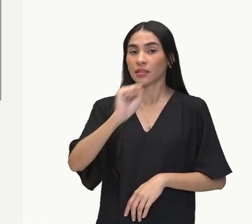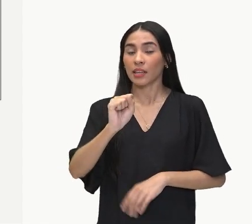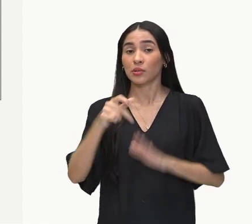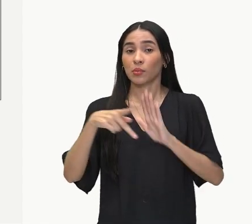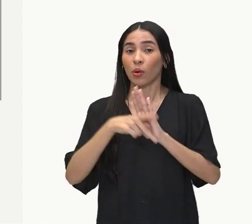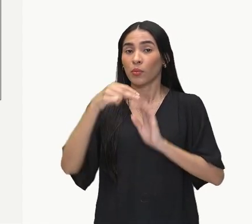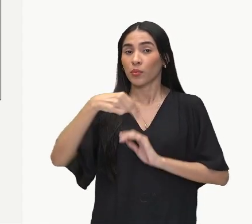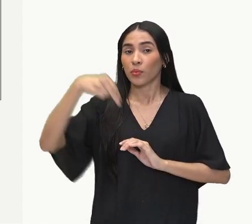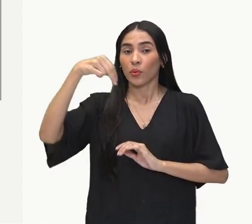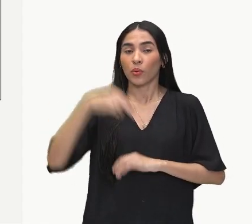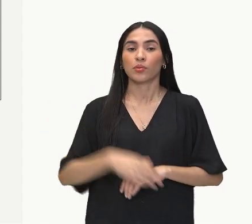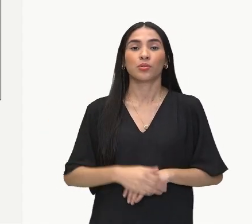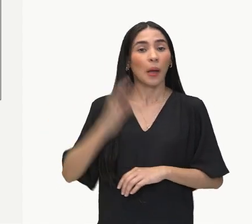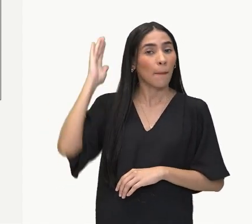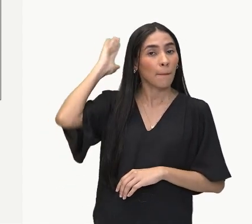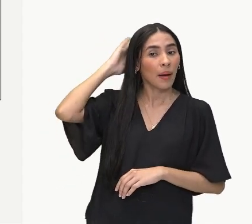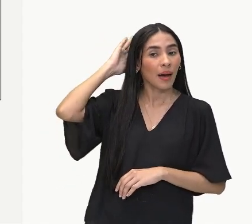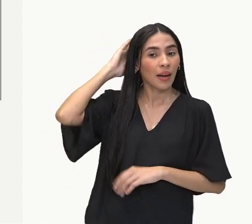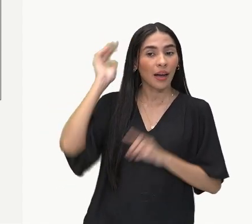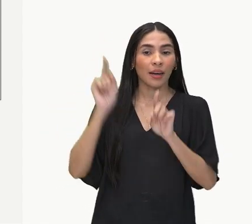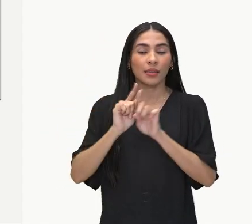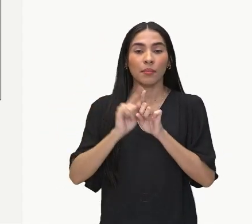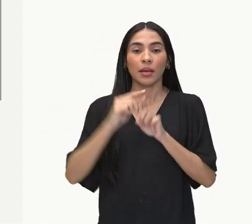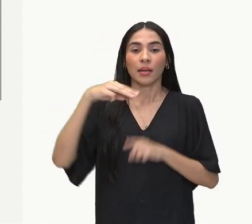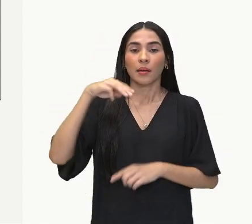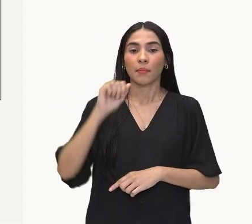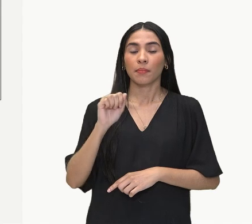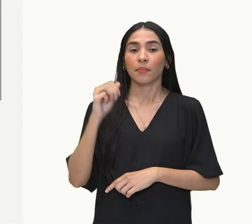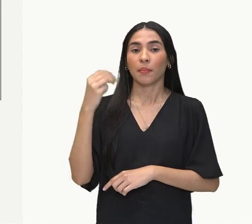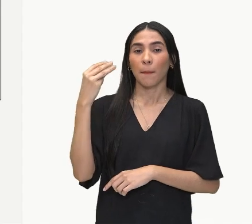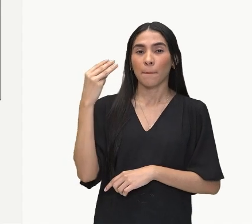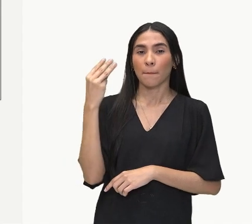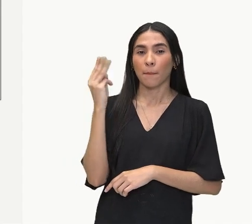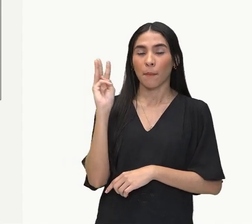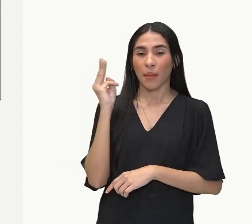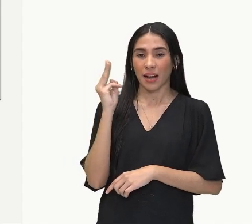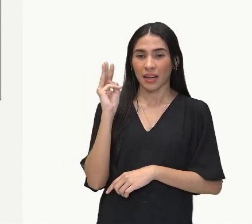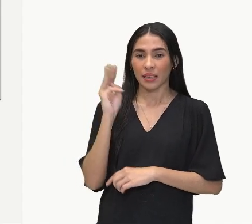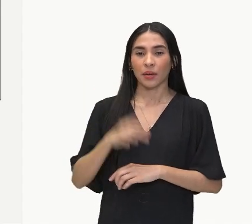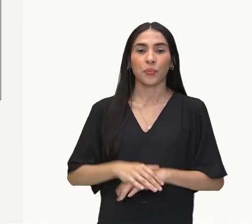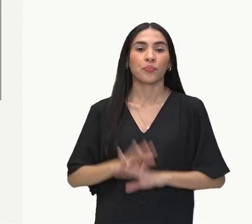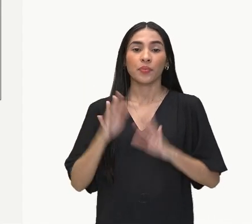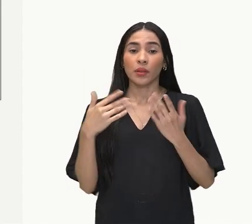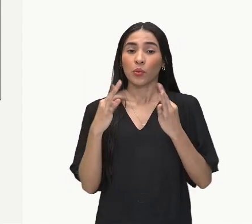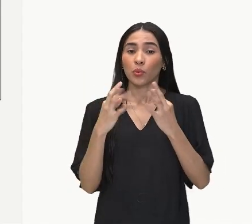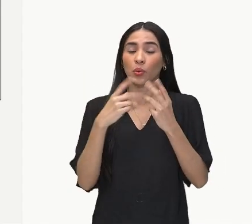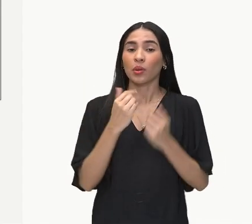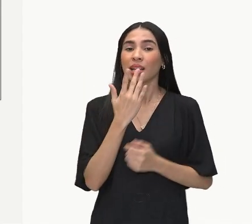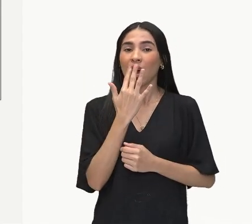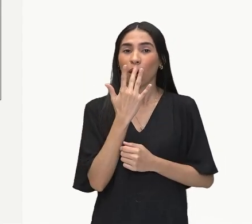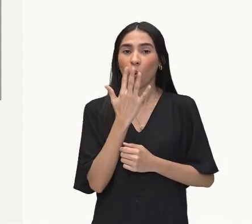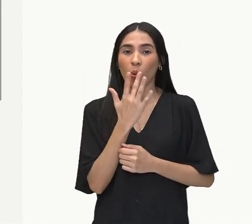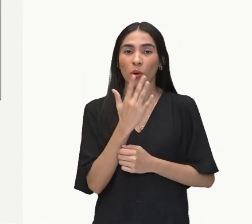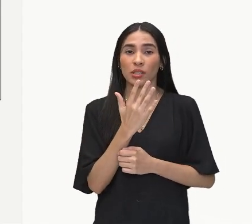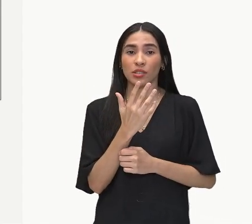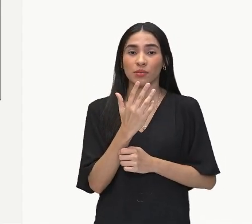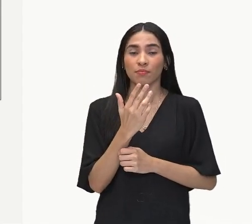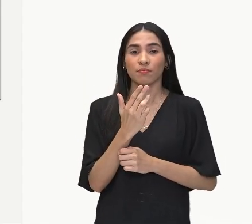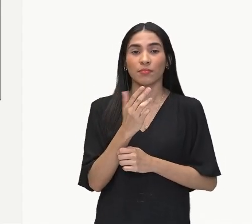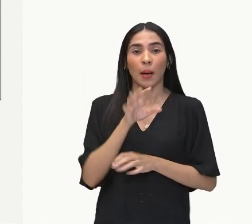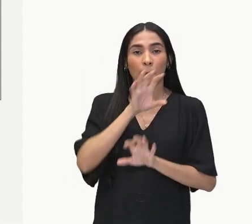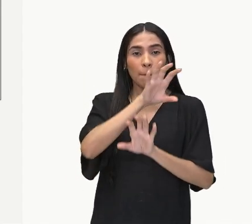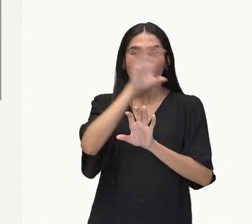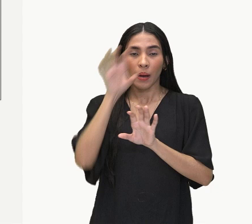o Pará e o Maranhão. Então, todas as cores identificadas na legenda do mapa, elas vão aí